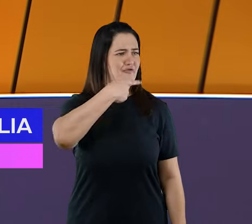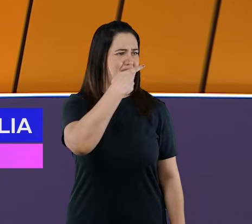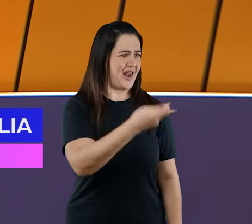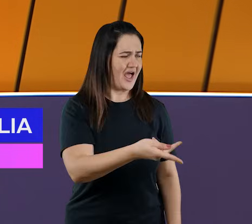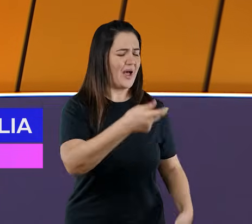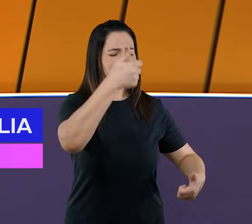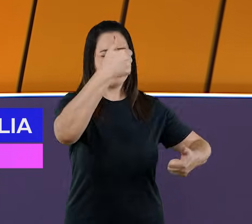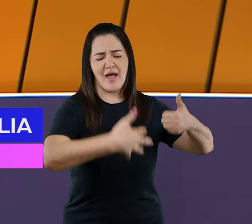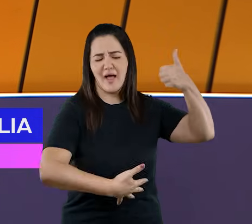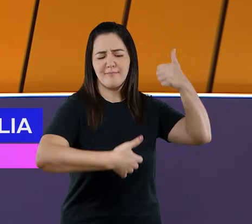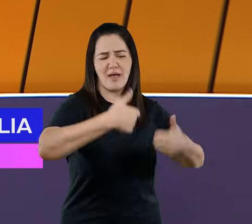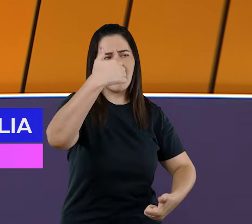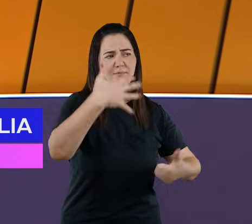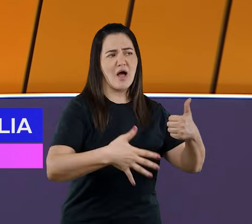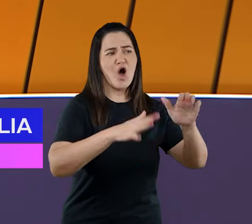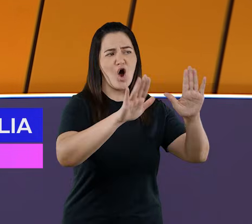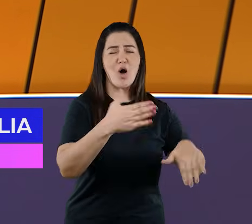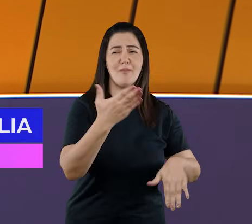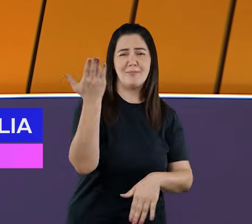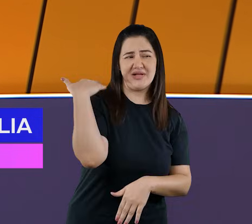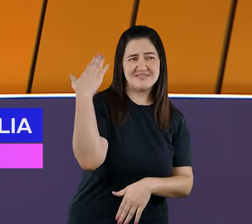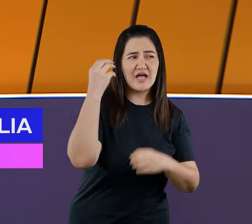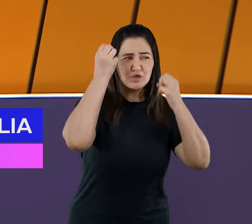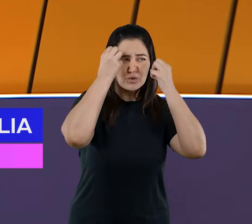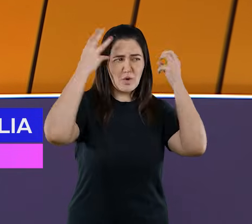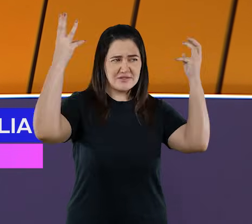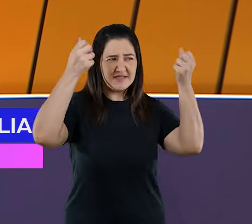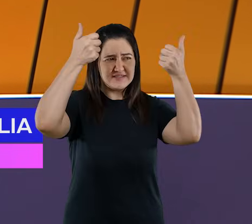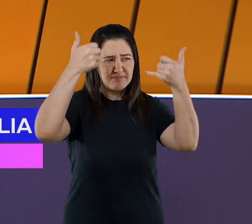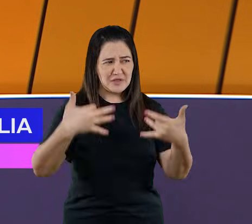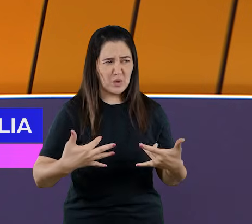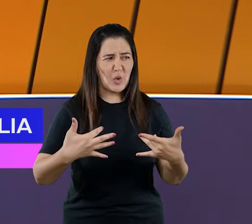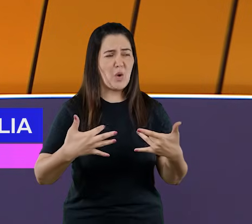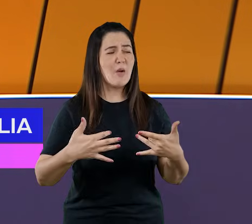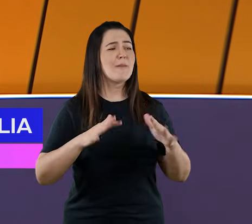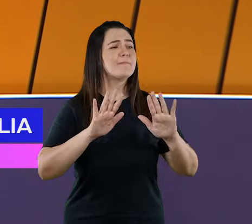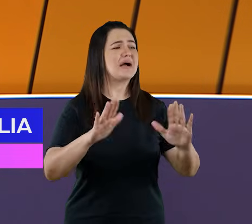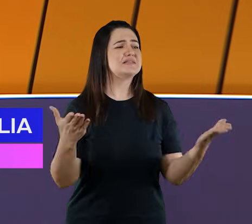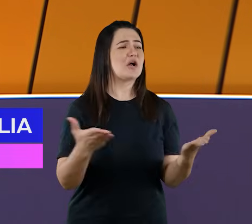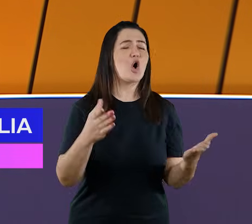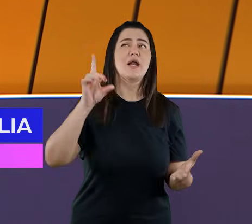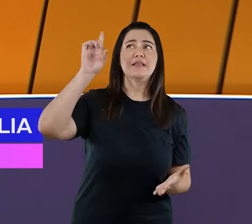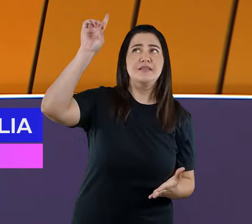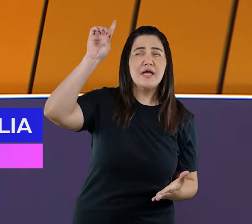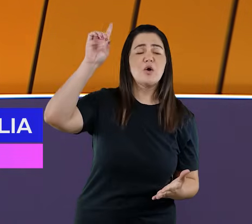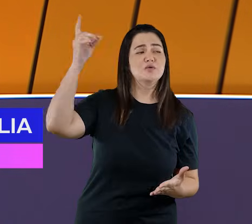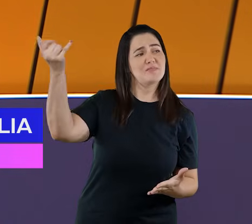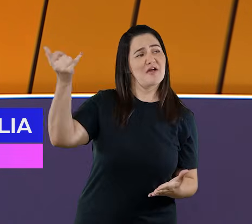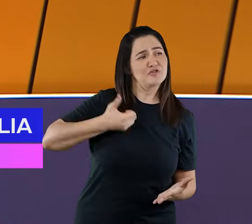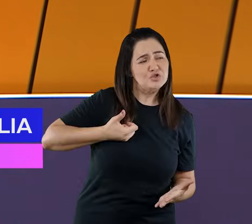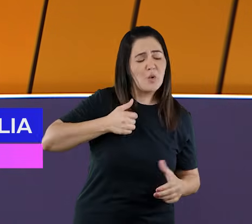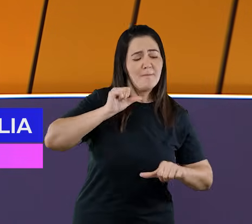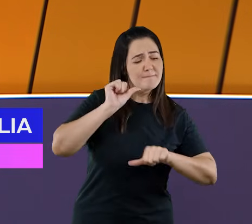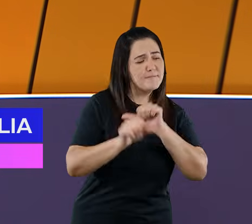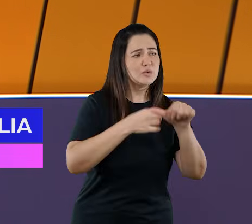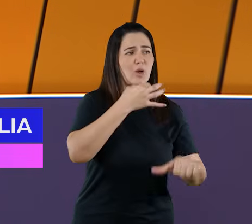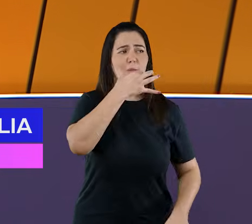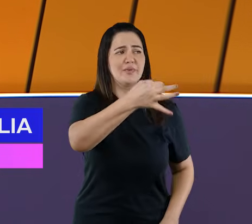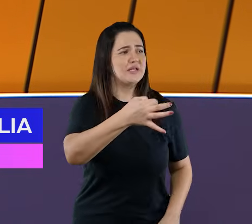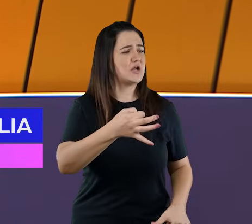falou. Moisés disse que era assim, mas agora Moisés estava errado, Moisés estava equivocado. Eu digo para vocês que é dessa